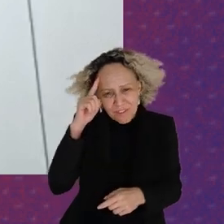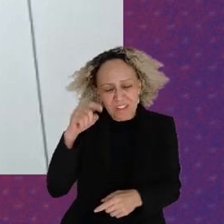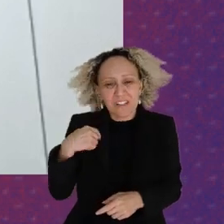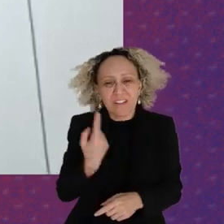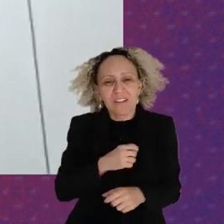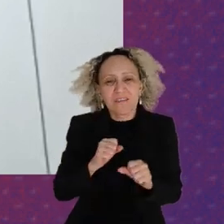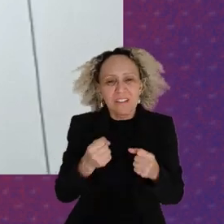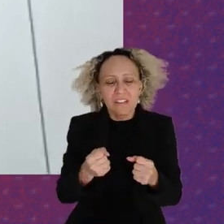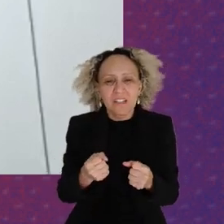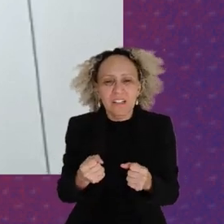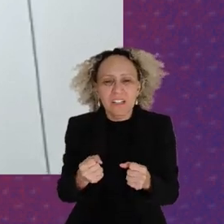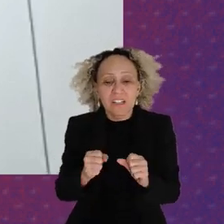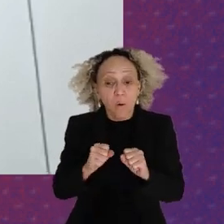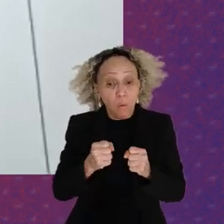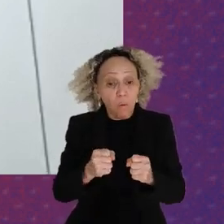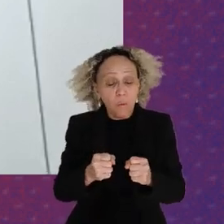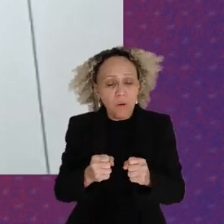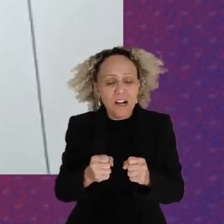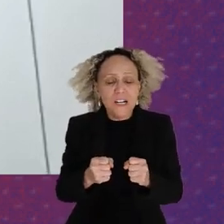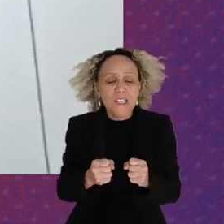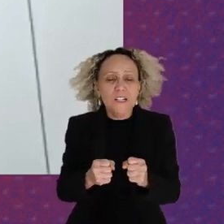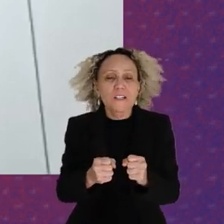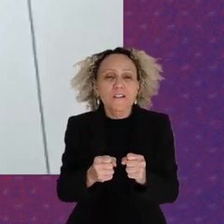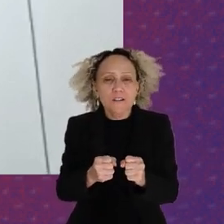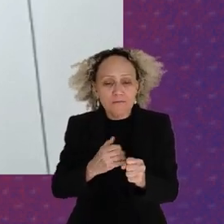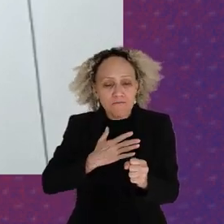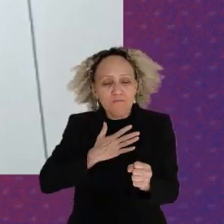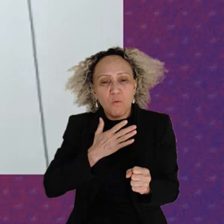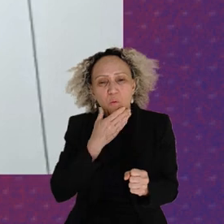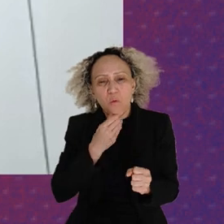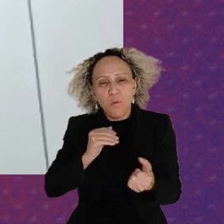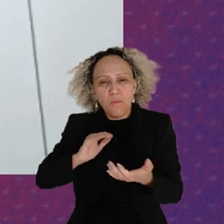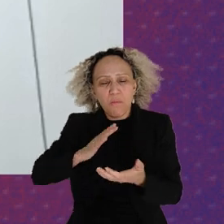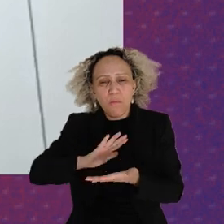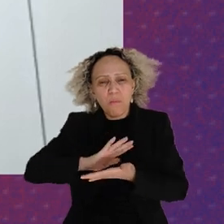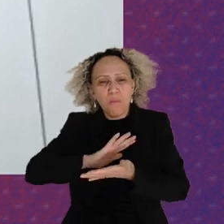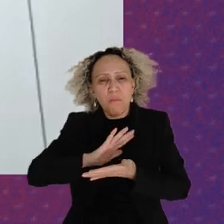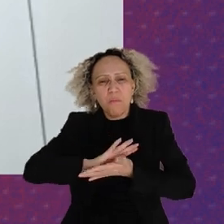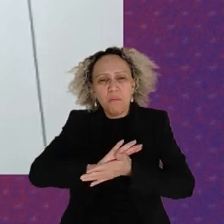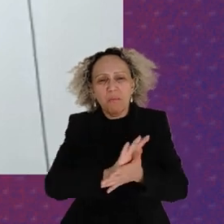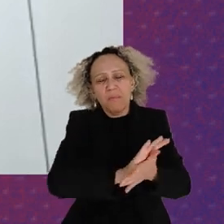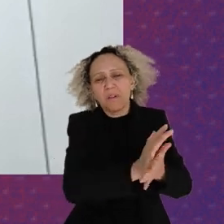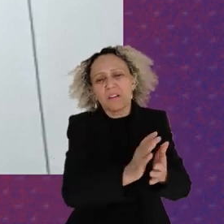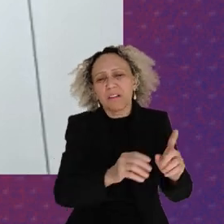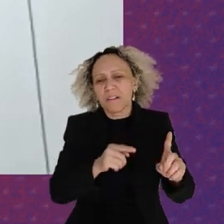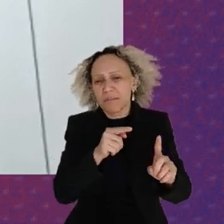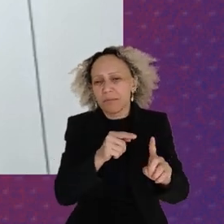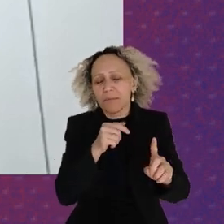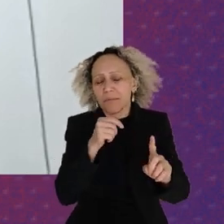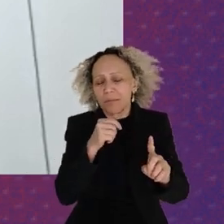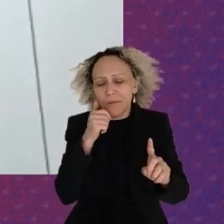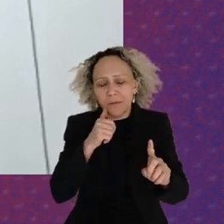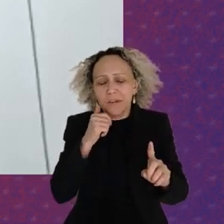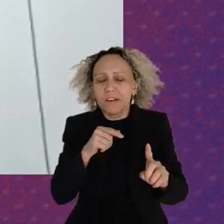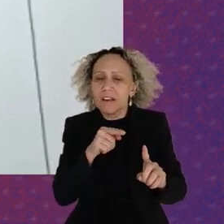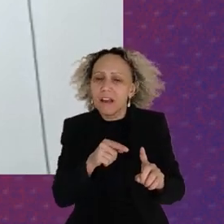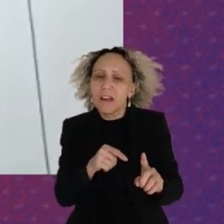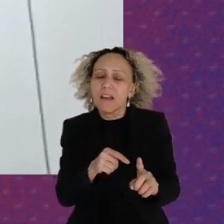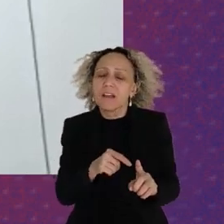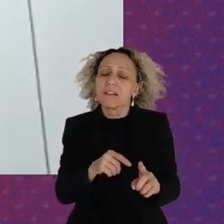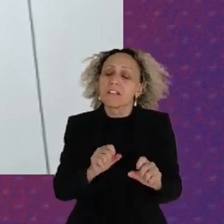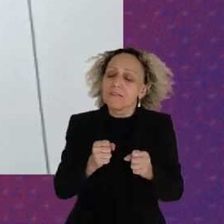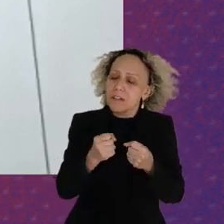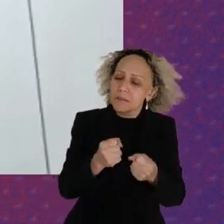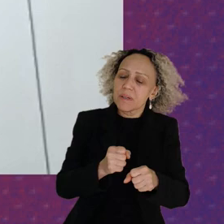à misoginia também está na centralidade das ações do Ministério das Mulheres, assim como o enfrentamento ao racismo,